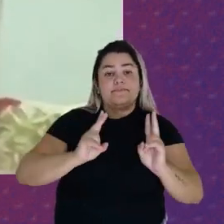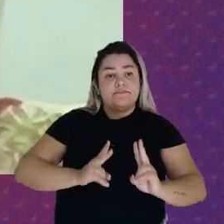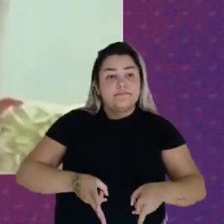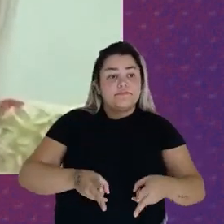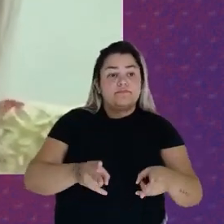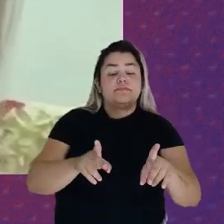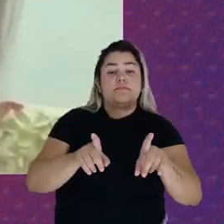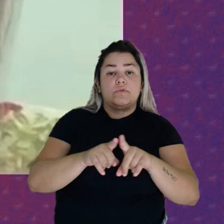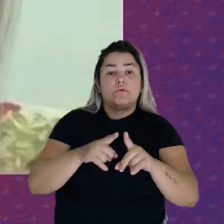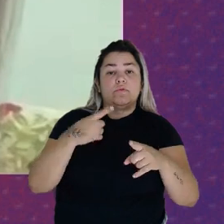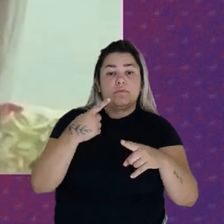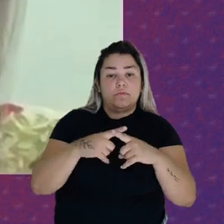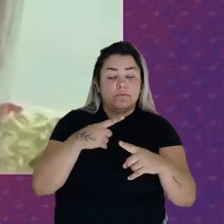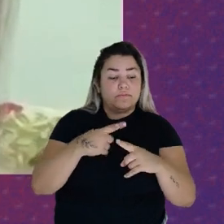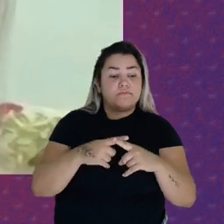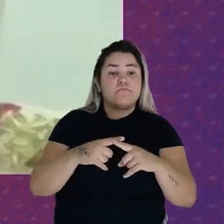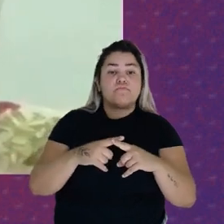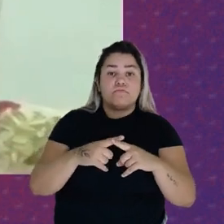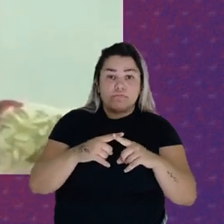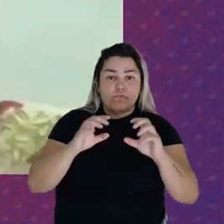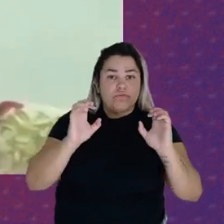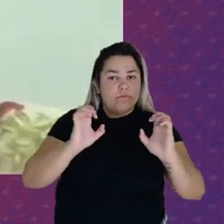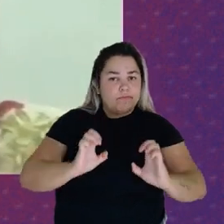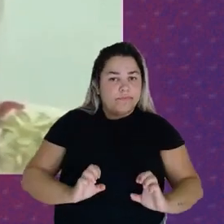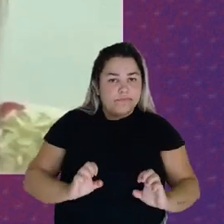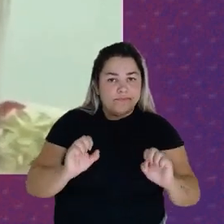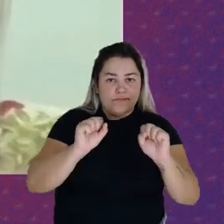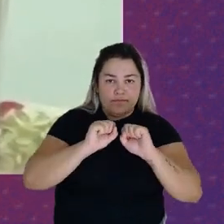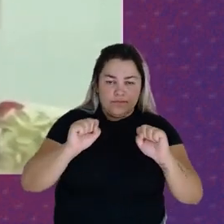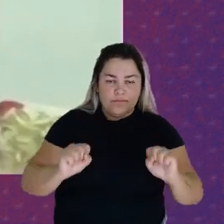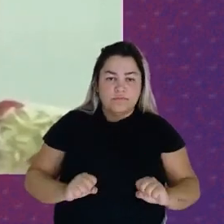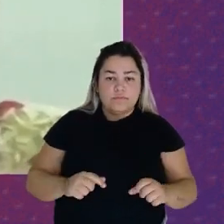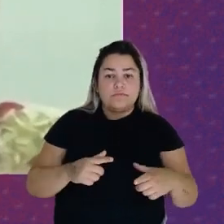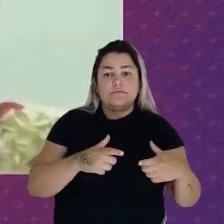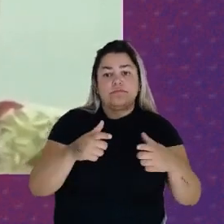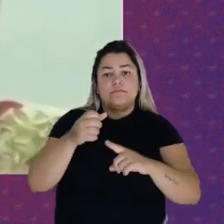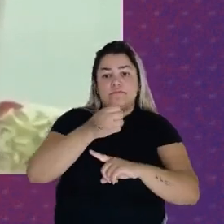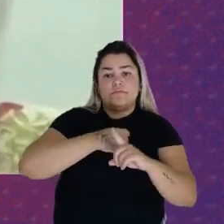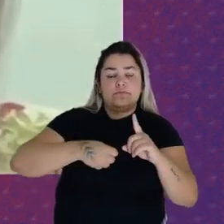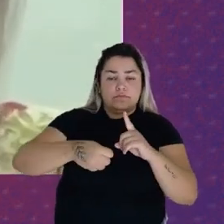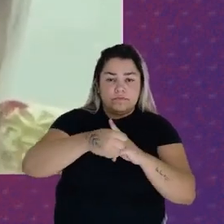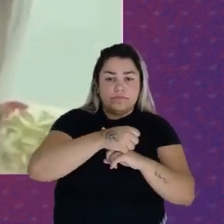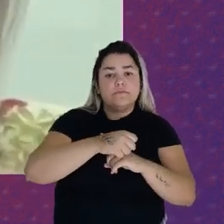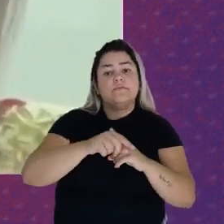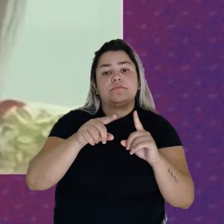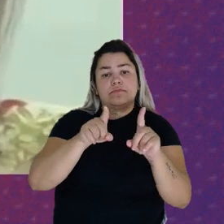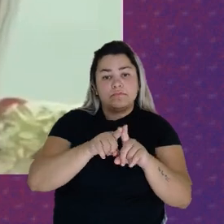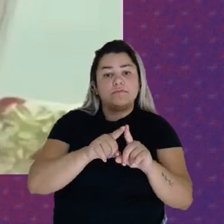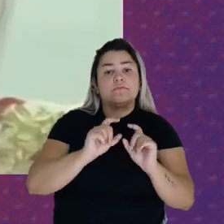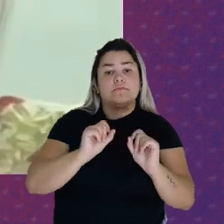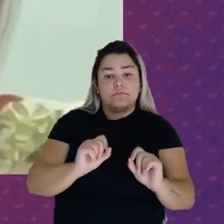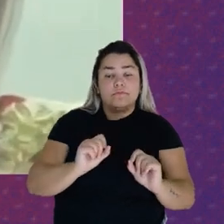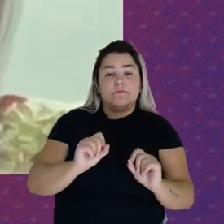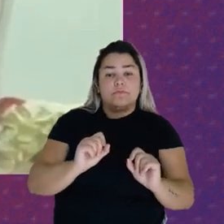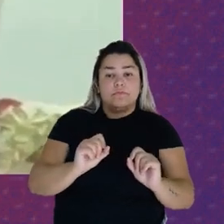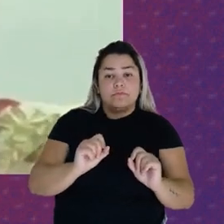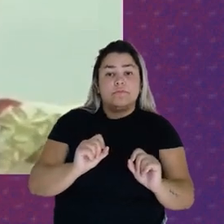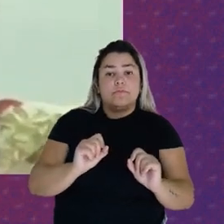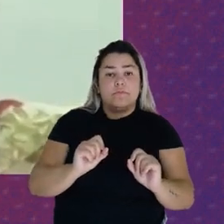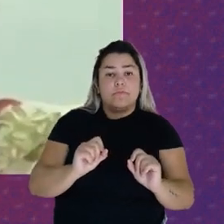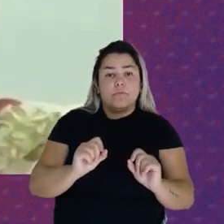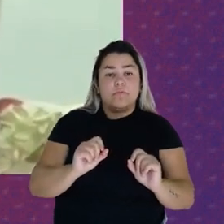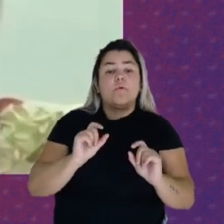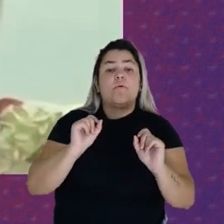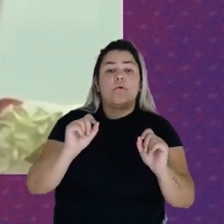porque está estruturada em um sistema onde as relações sociais de gênero são patriarcais. E o que é uma